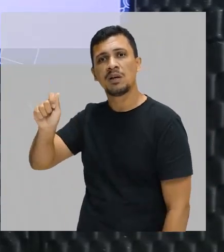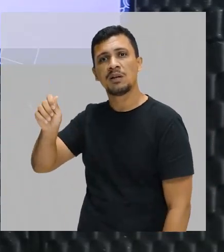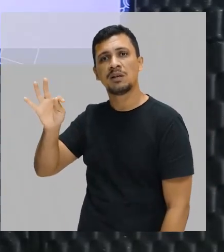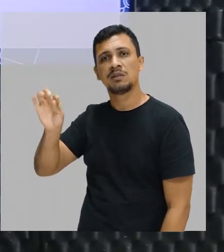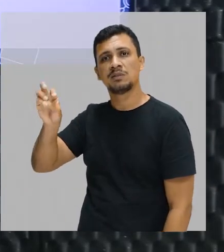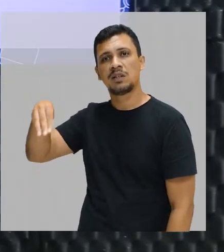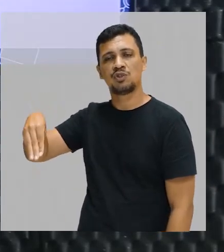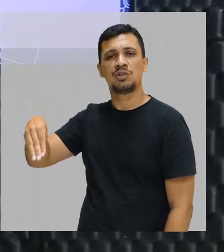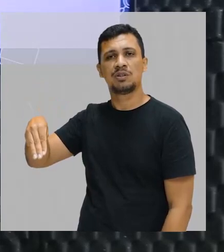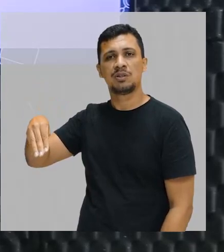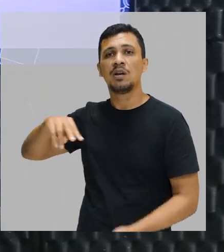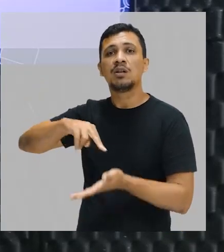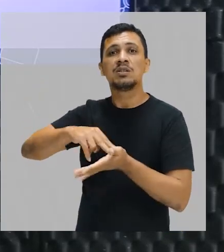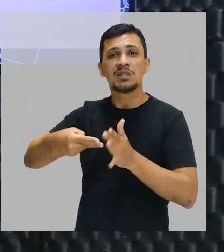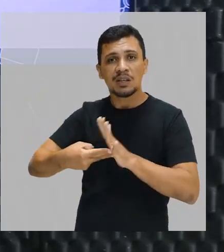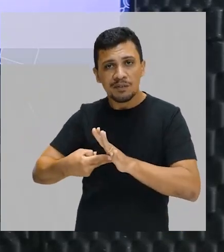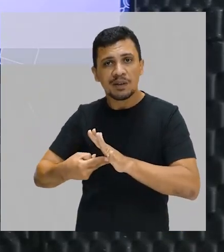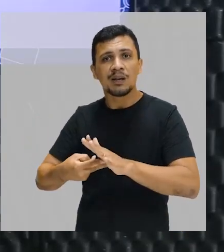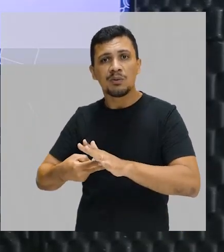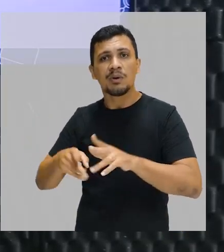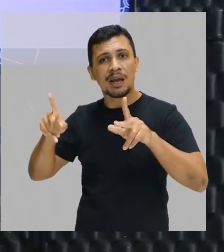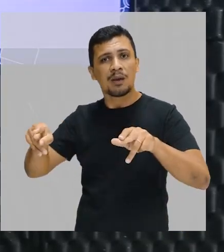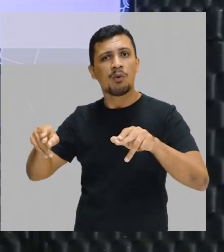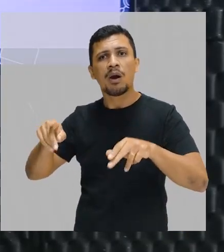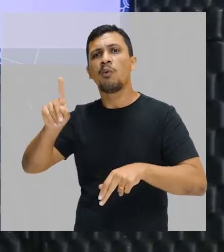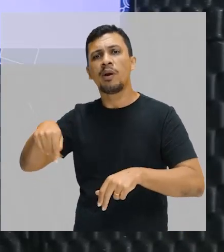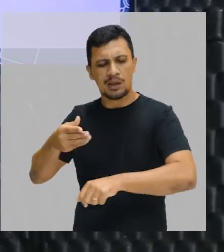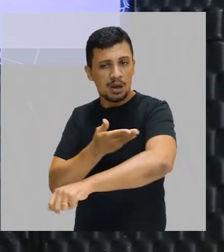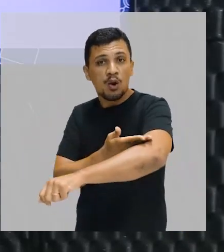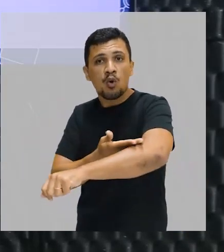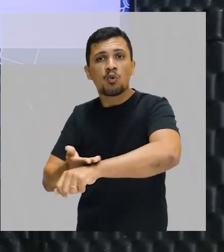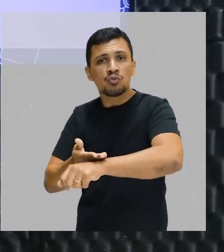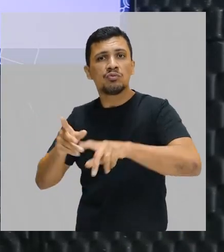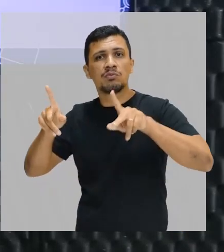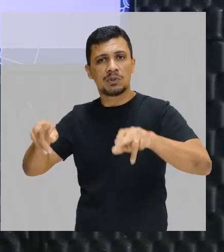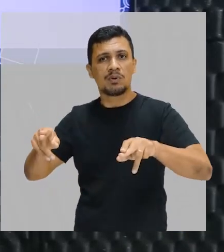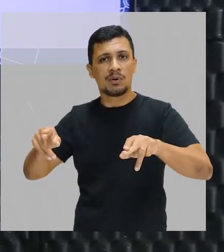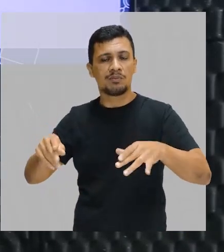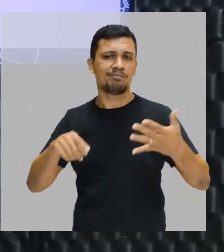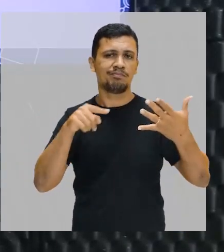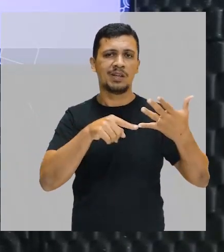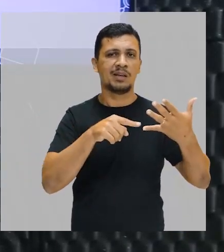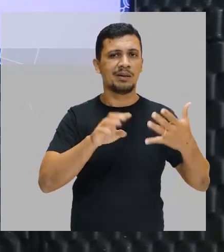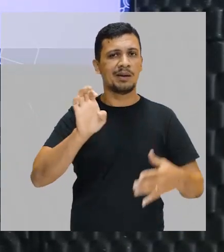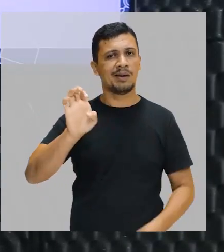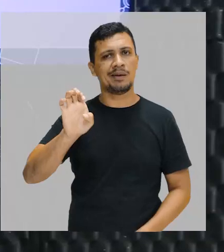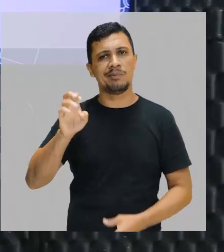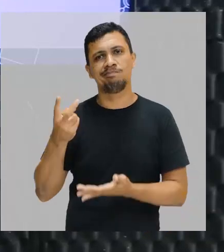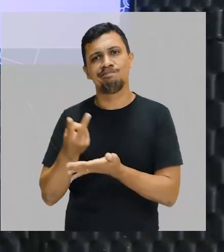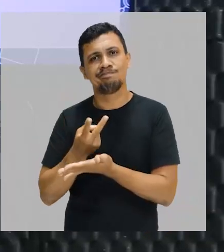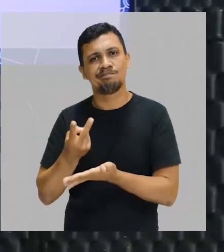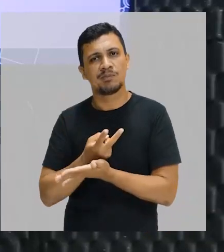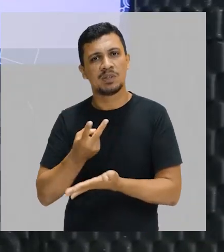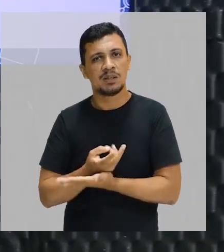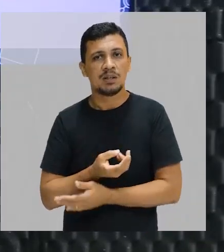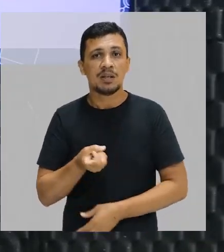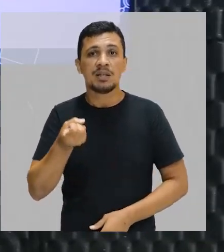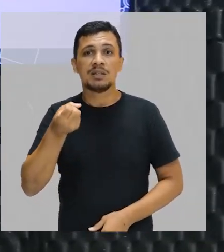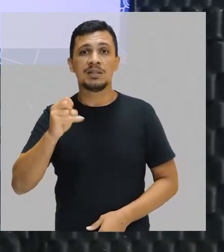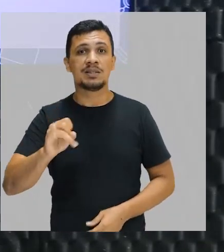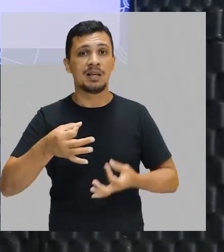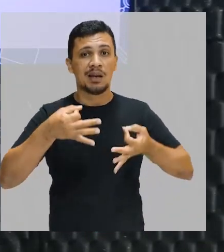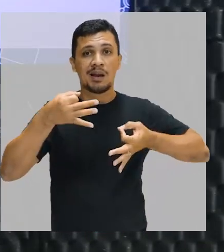que é costumes. Okay? Então, não é o que a letra E está assinalando para a gente. Então, se nós julgarmos aqui, né, se nós